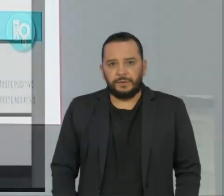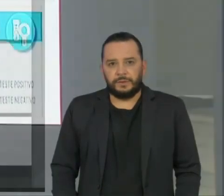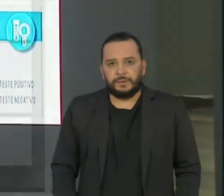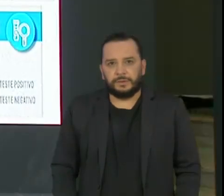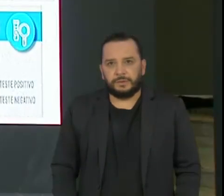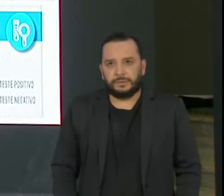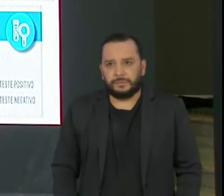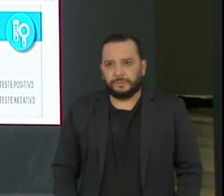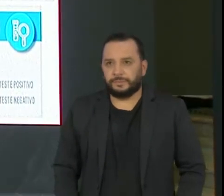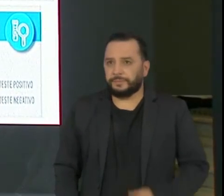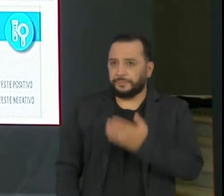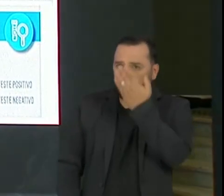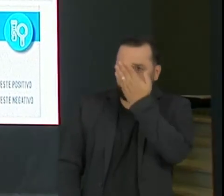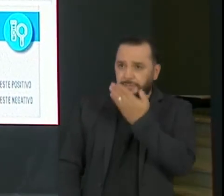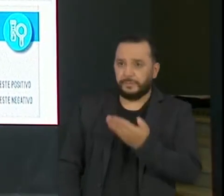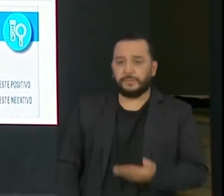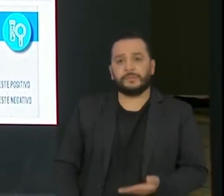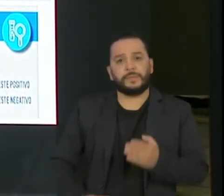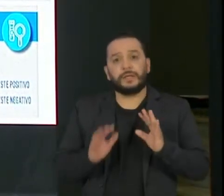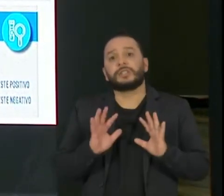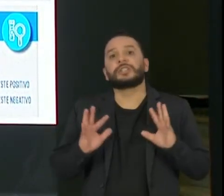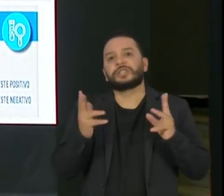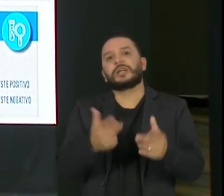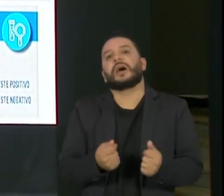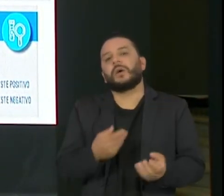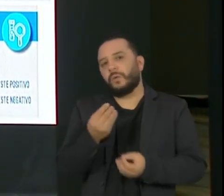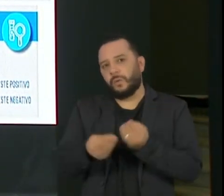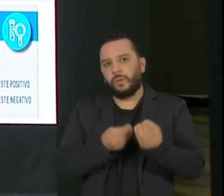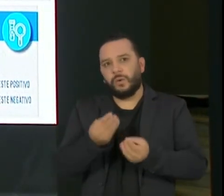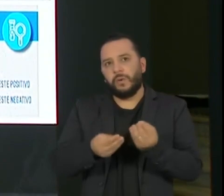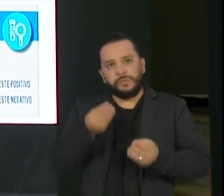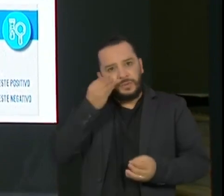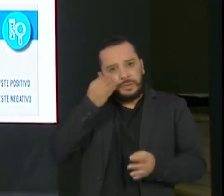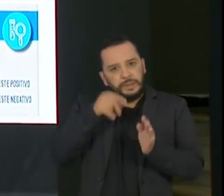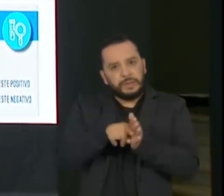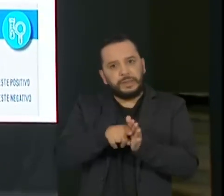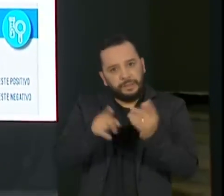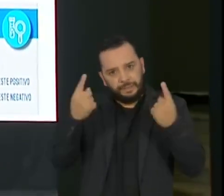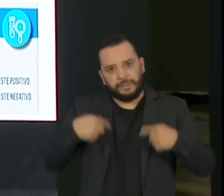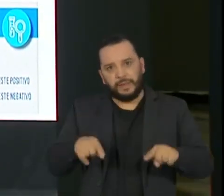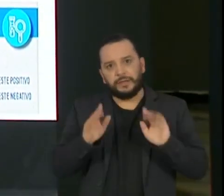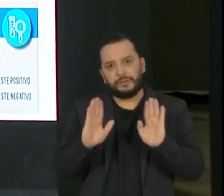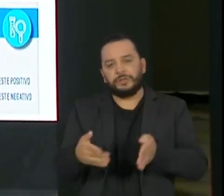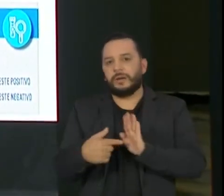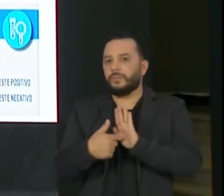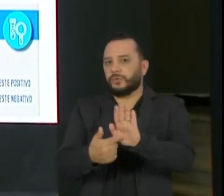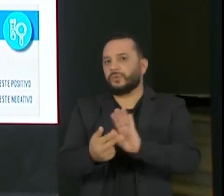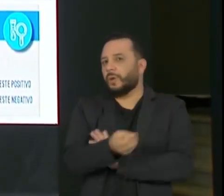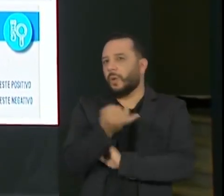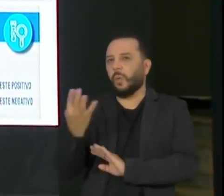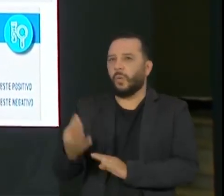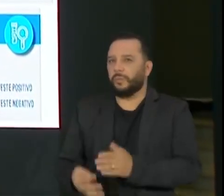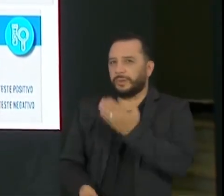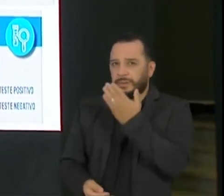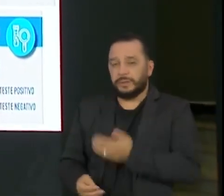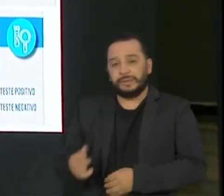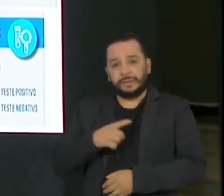Esse é o esquema geral, né, da plataforma de testes. Já foi apresentado algumas vezes,